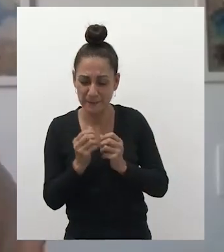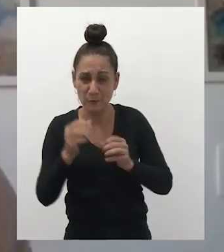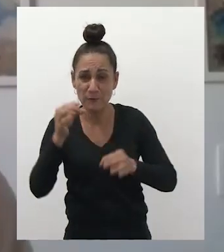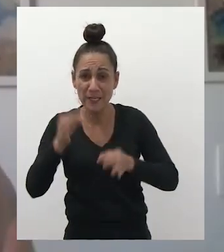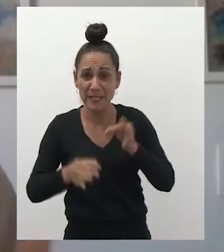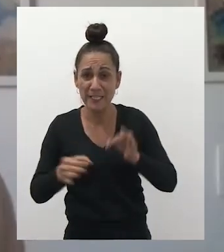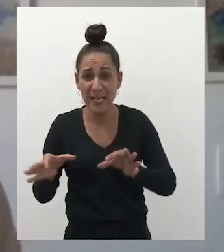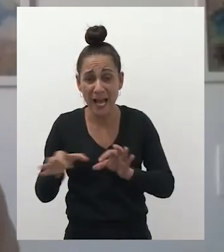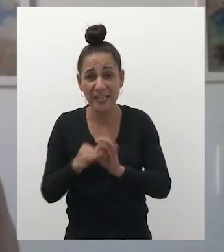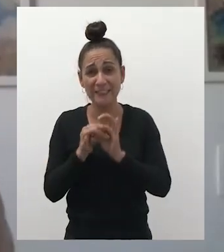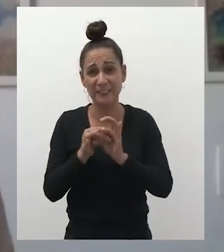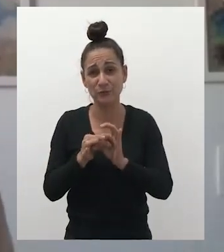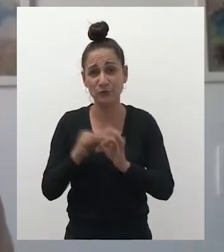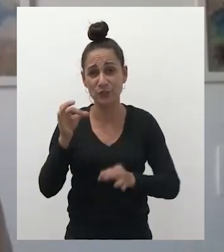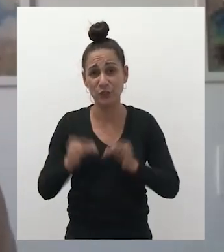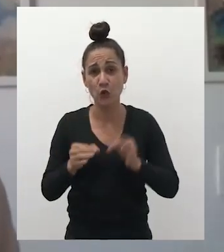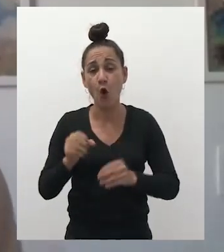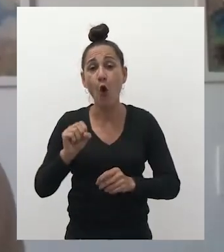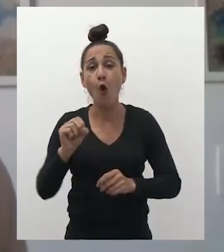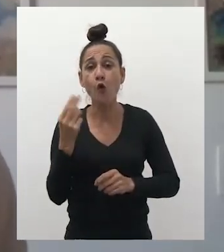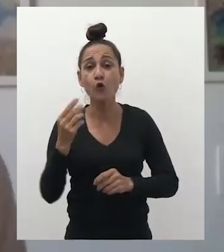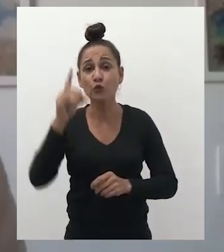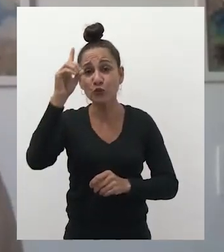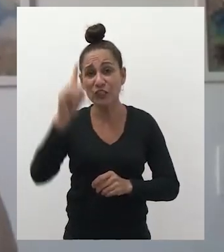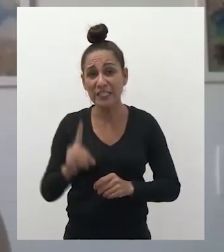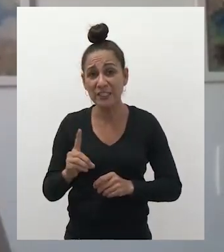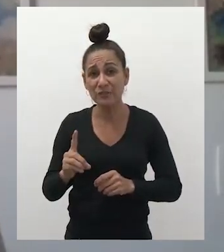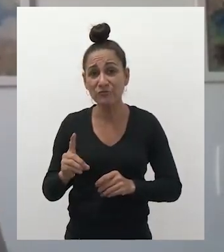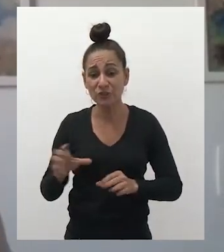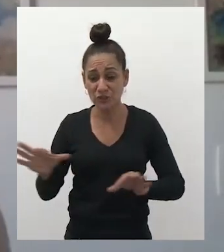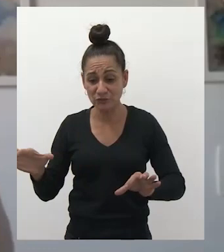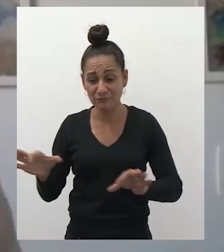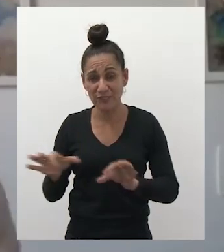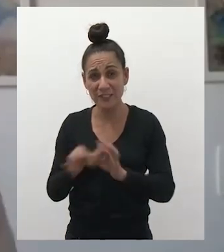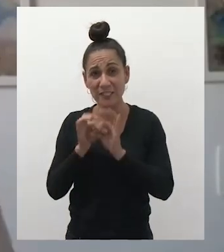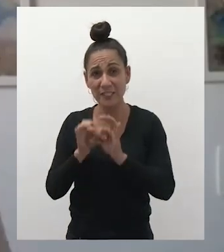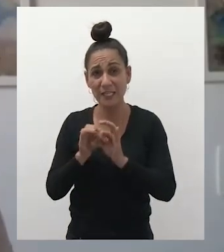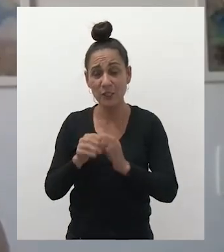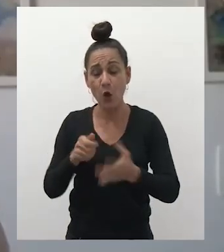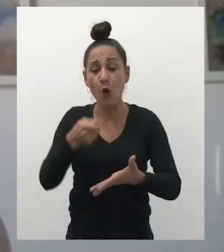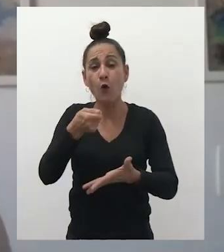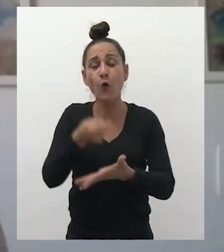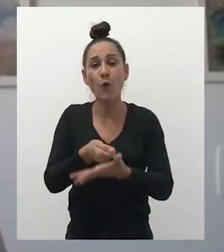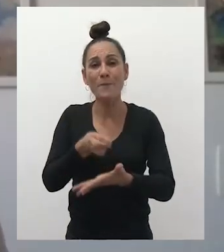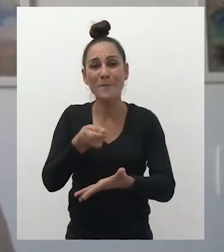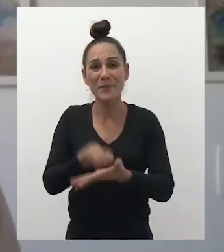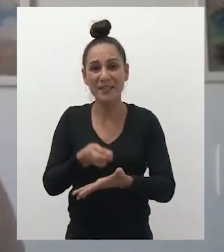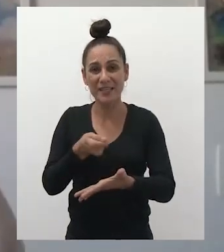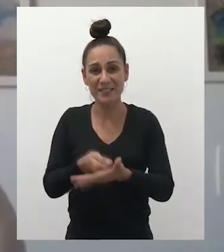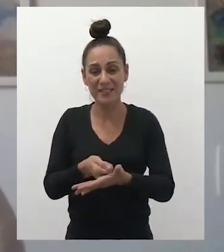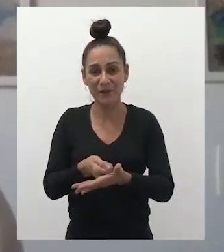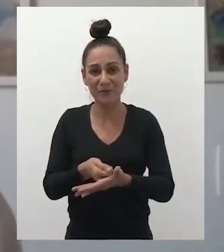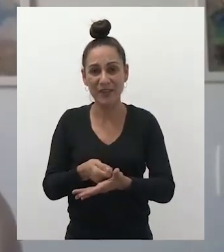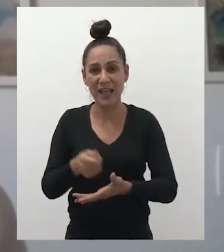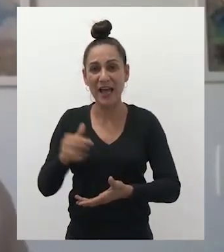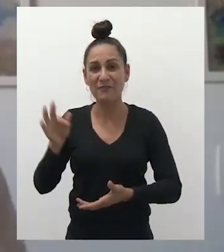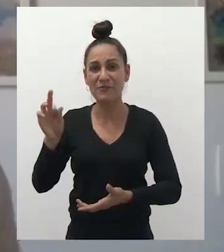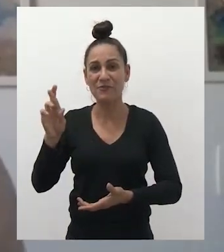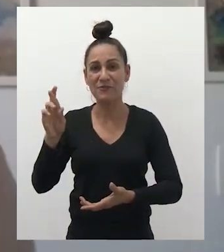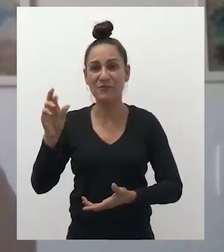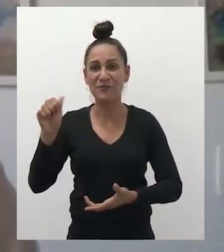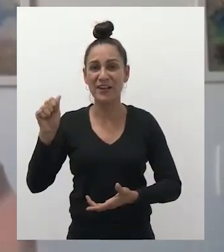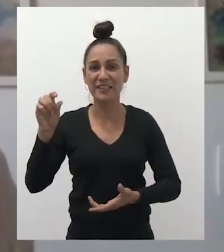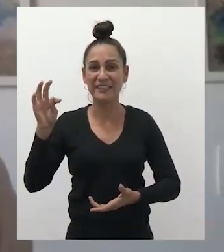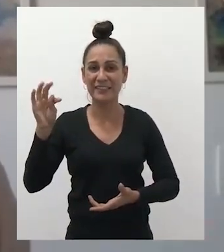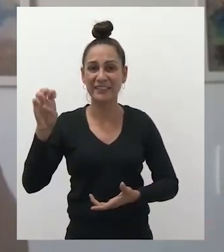uma palavra que nós chamamos no direito de vinculação, obrigatoriedade. A fraternidade, ela é